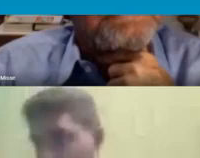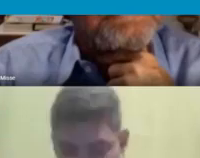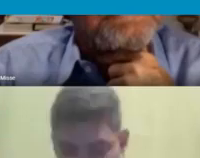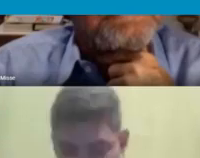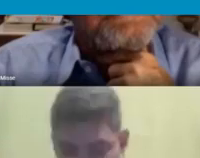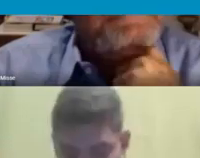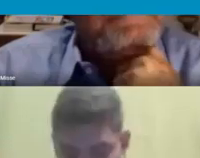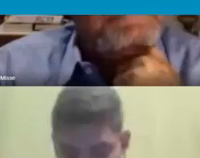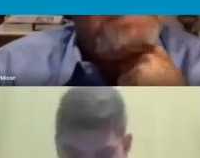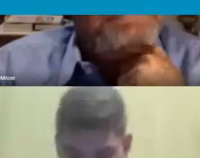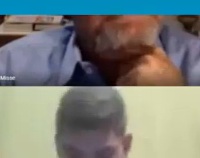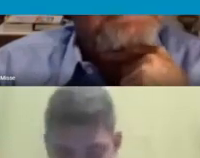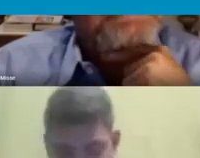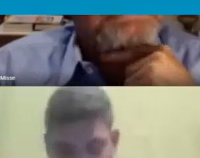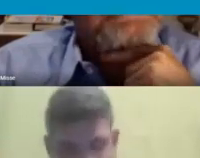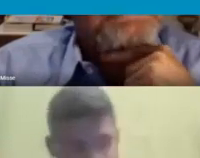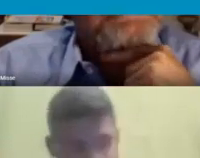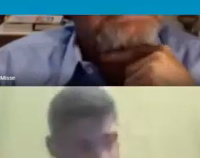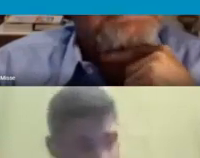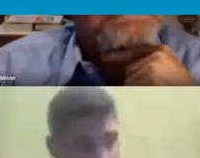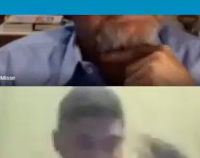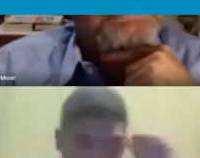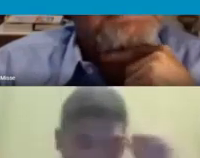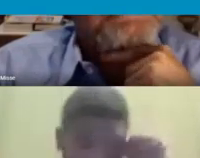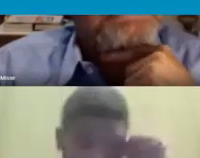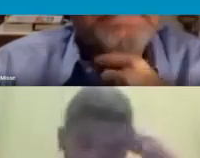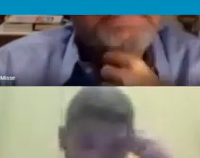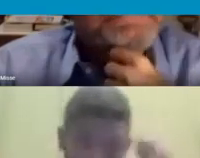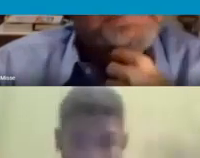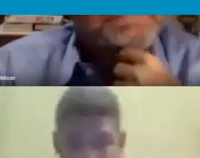Hoje, por exemplo, eu moro em São Paulo,